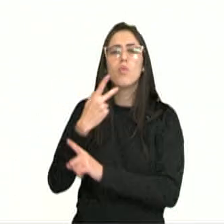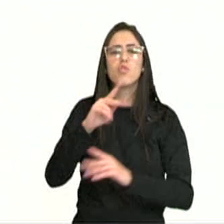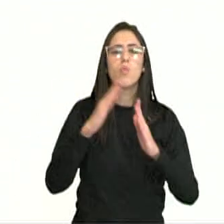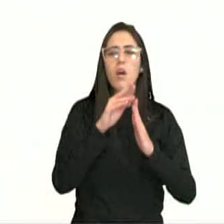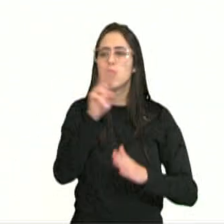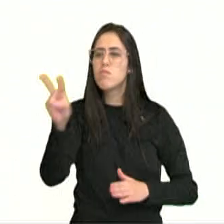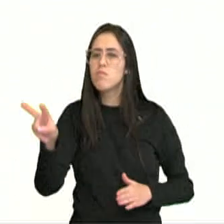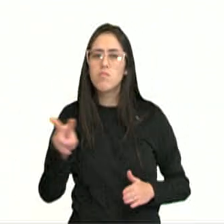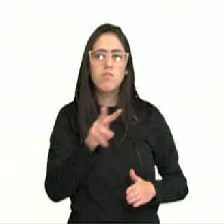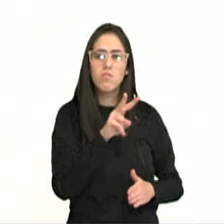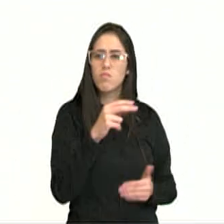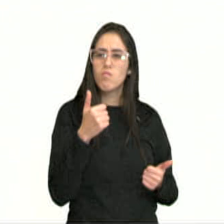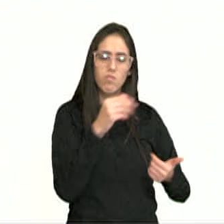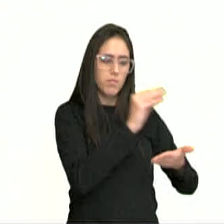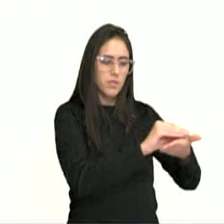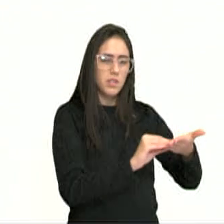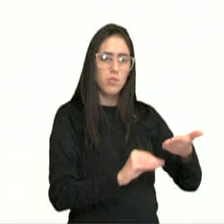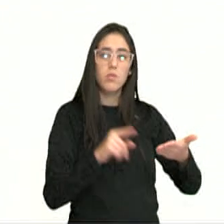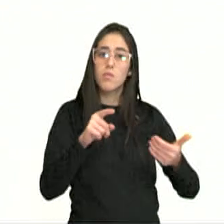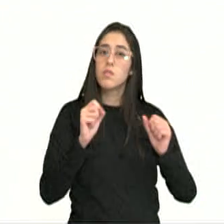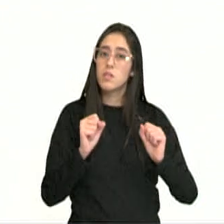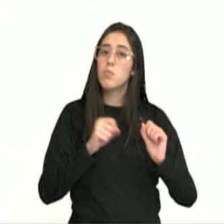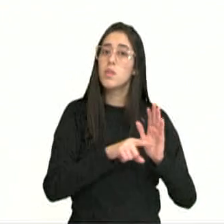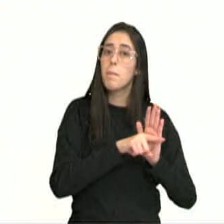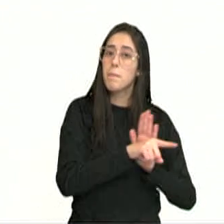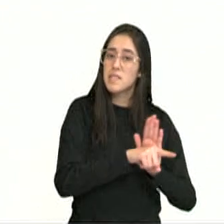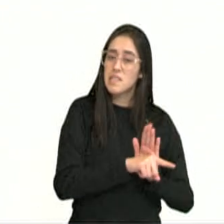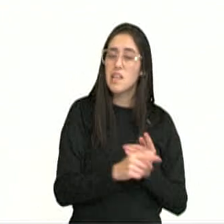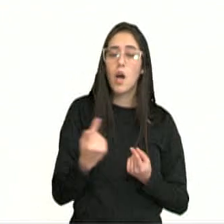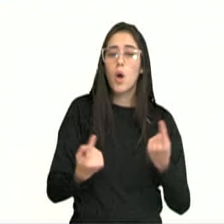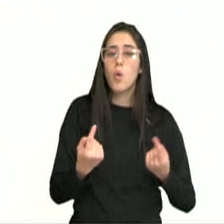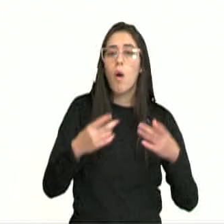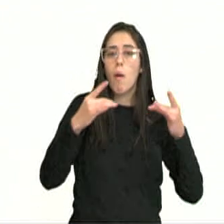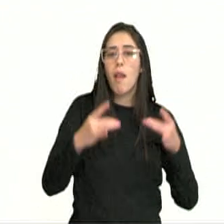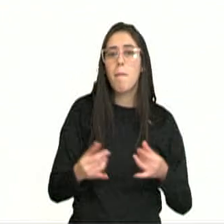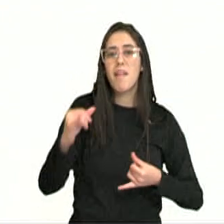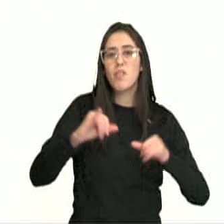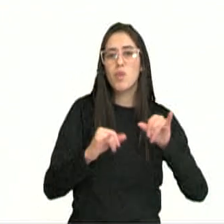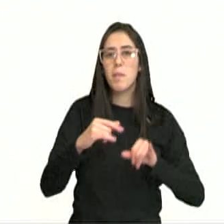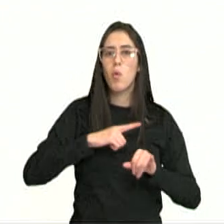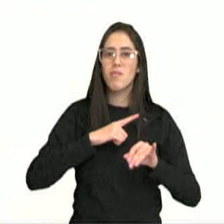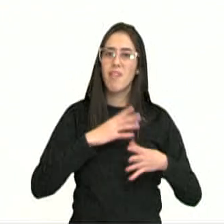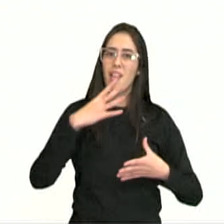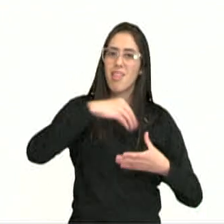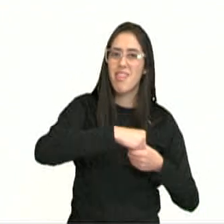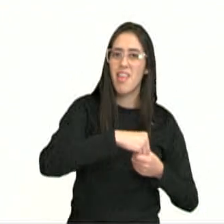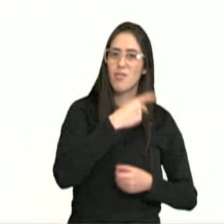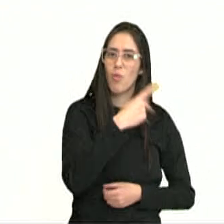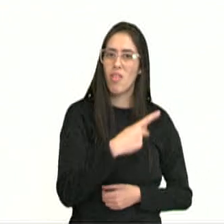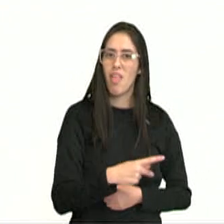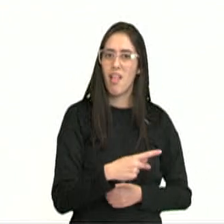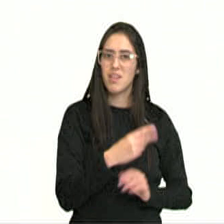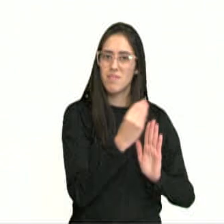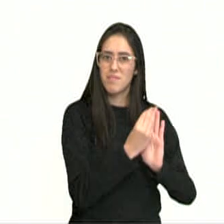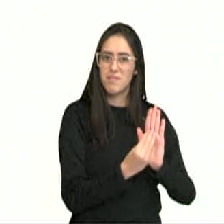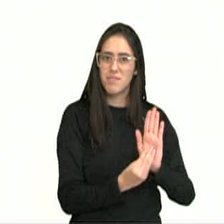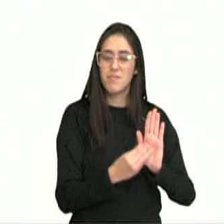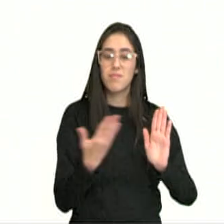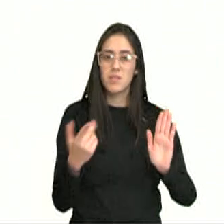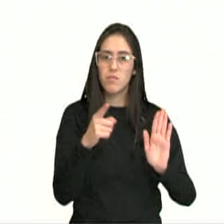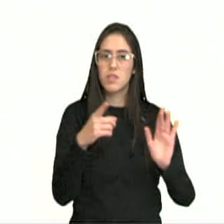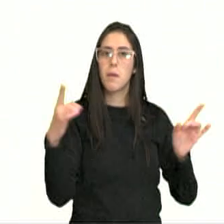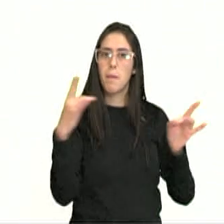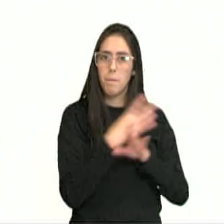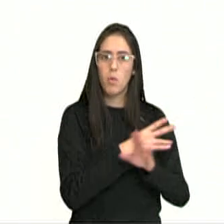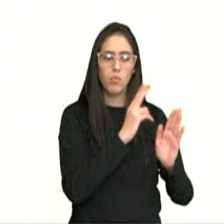casa. Em seguida, pesquise quais os elementos químicos presentes que estão aí na sua lista. Então, depois da lista